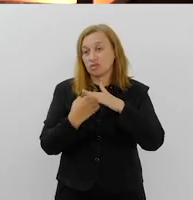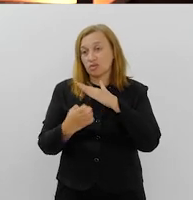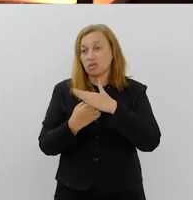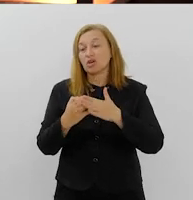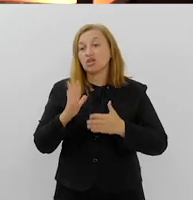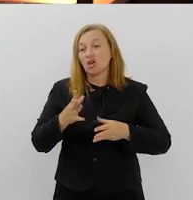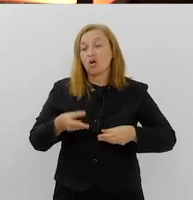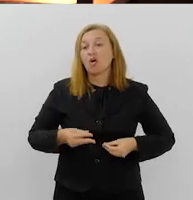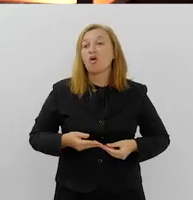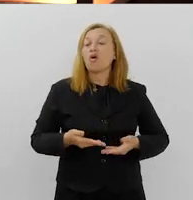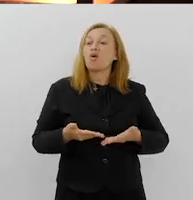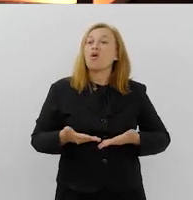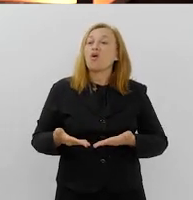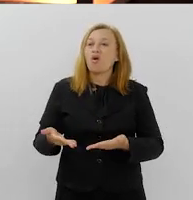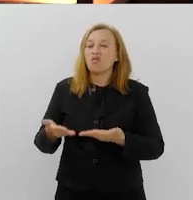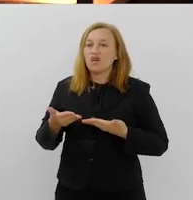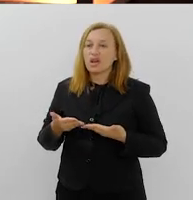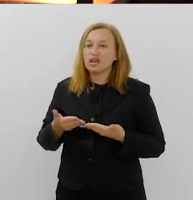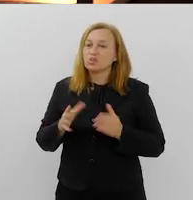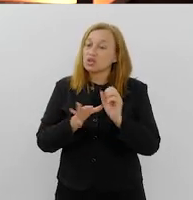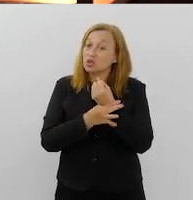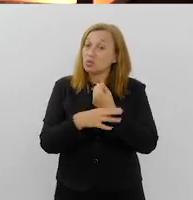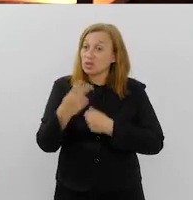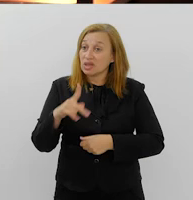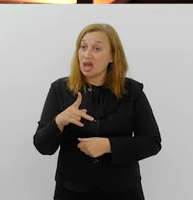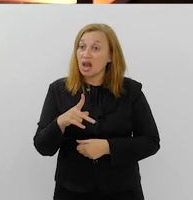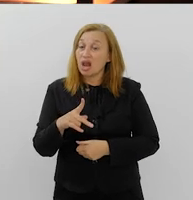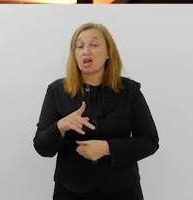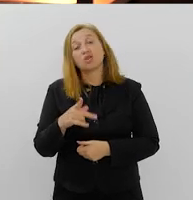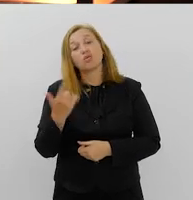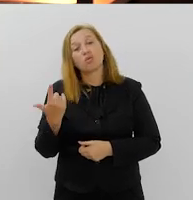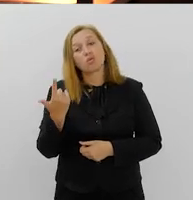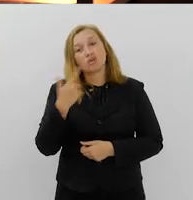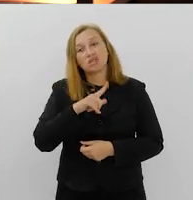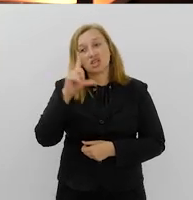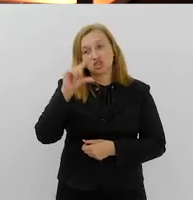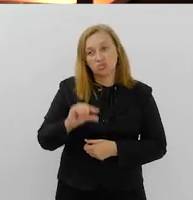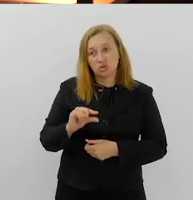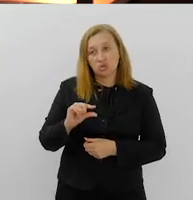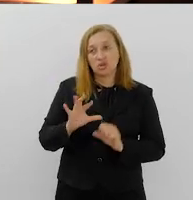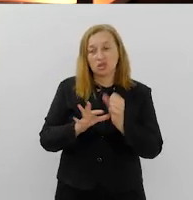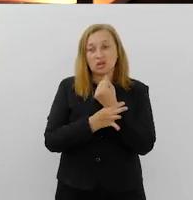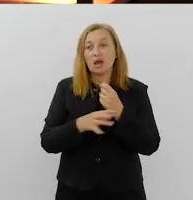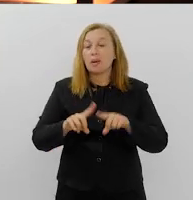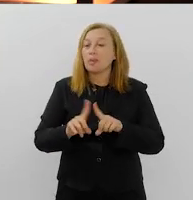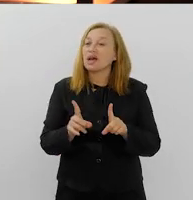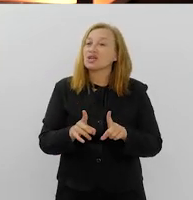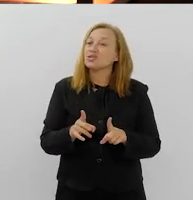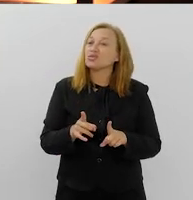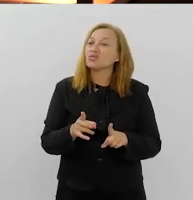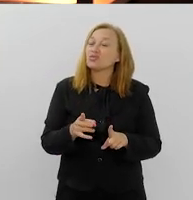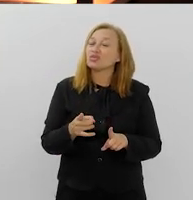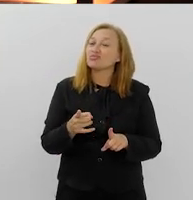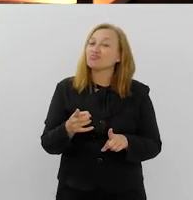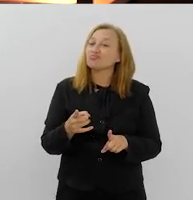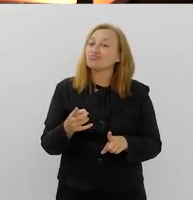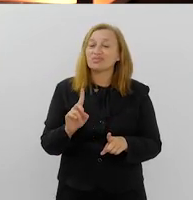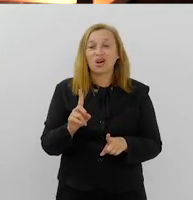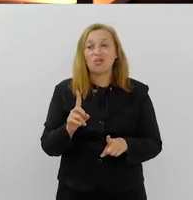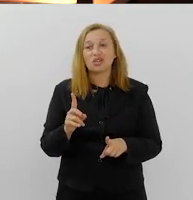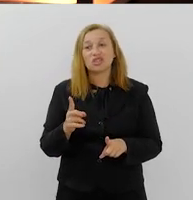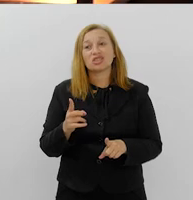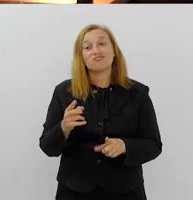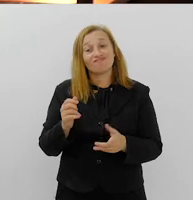por conta dela, aí a gente consegue fazer um preço muito melhor. Mas quando não, a gente tem que colocar o seguro. E esse realmente é